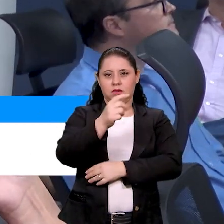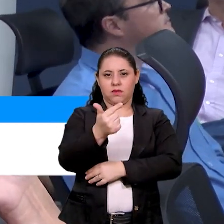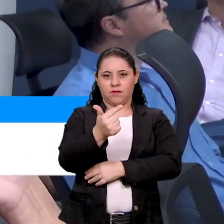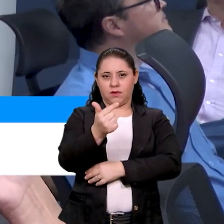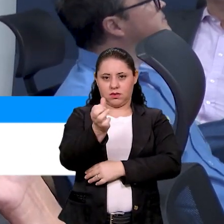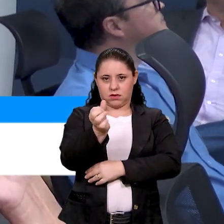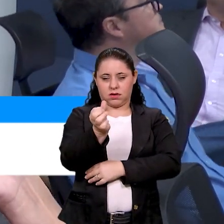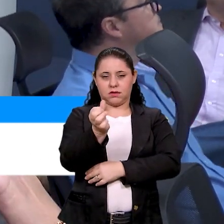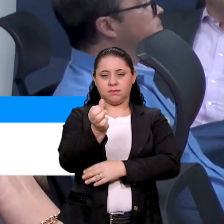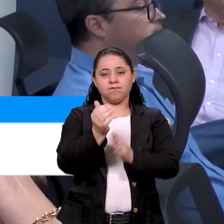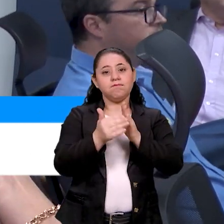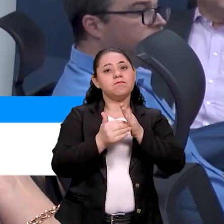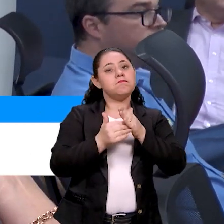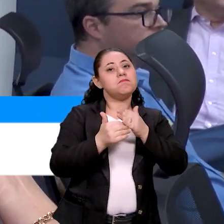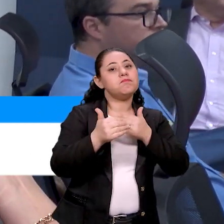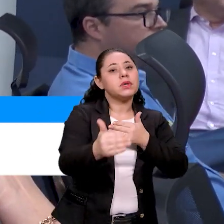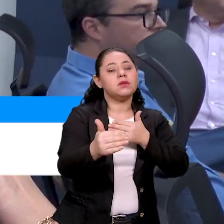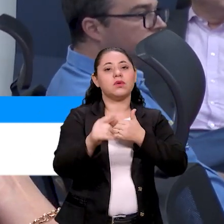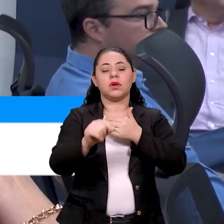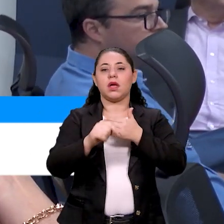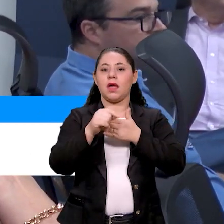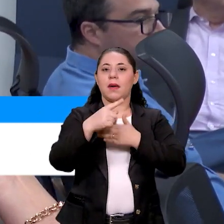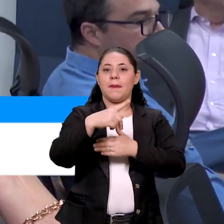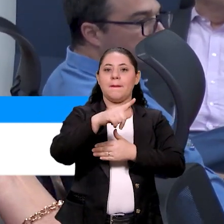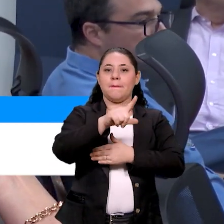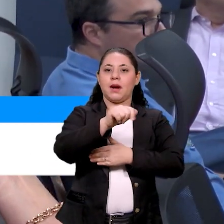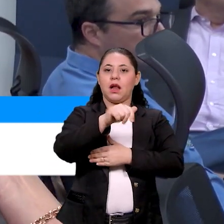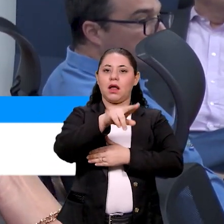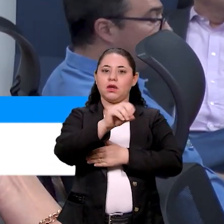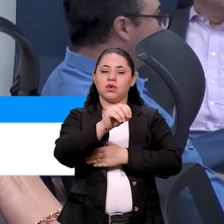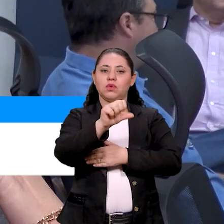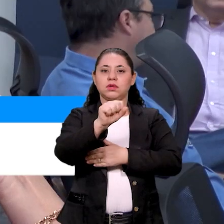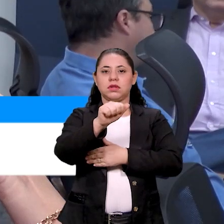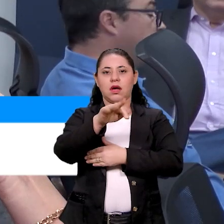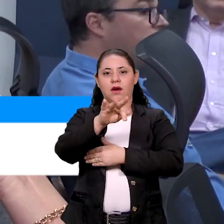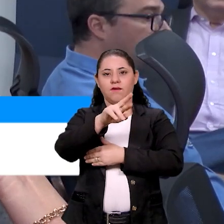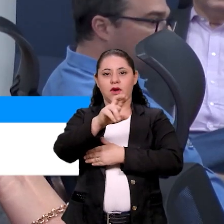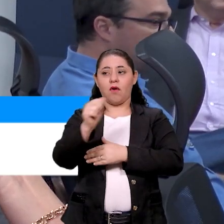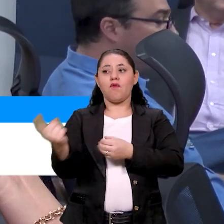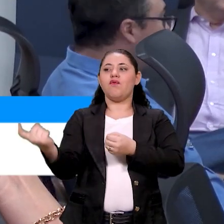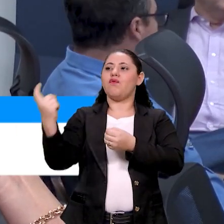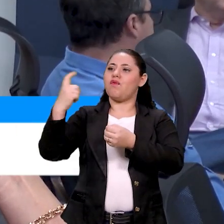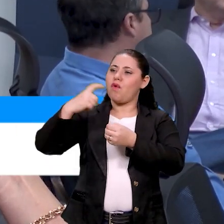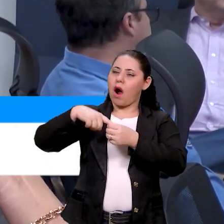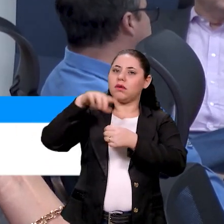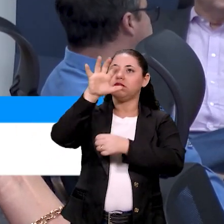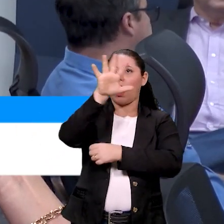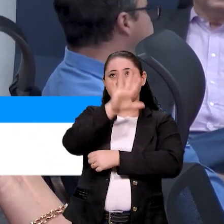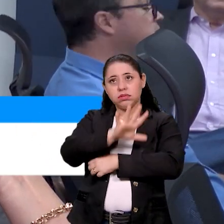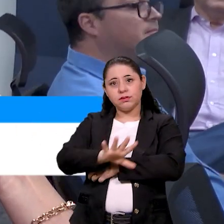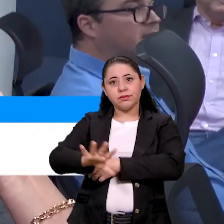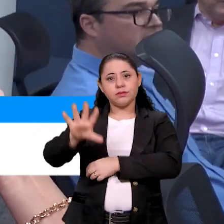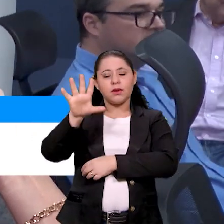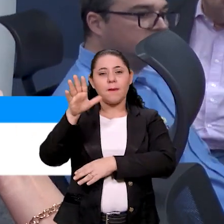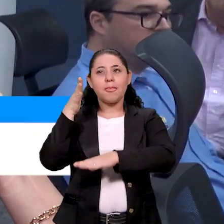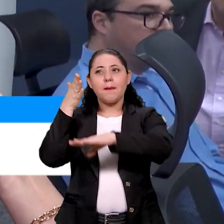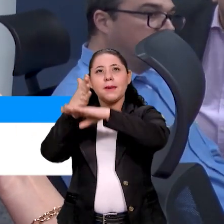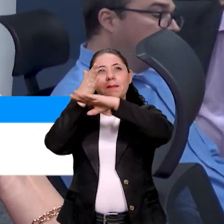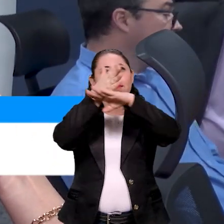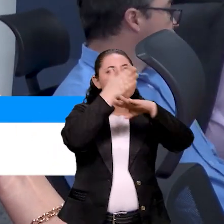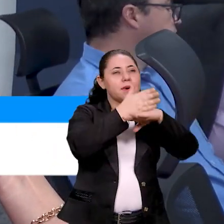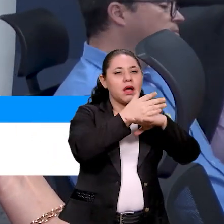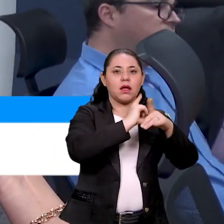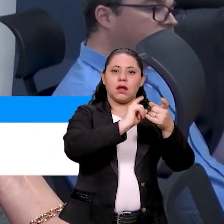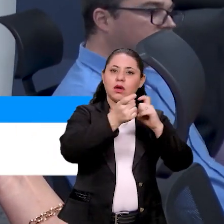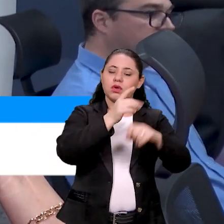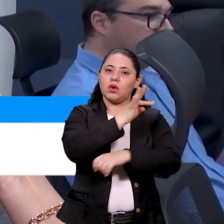24, 25 e 26. A partir do lançamento do Plano Safra, a gente agora volta para as regiões no estado todo. Vamos